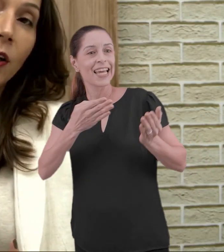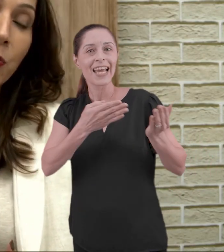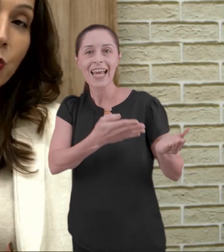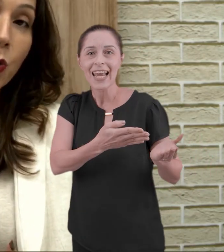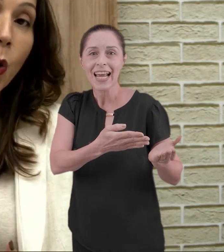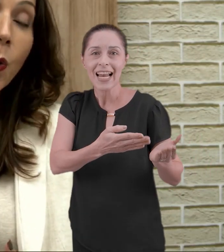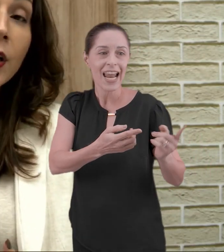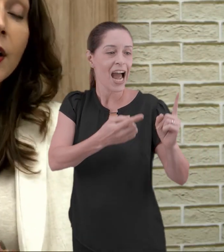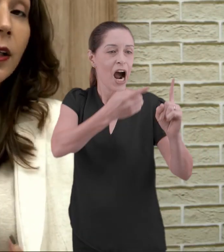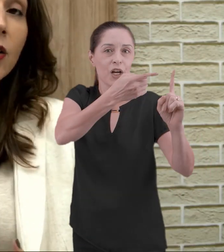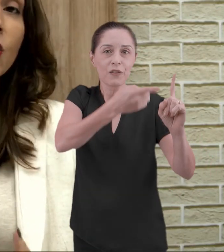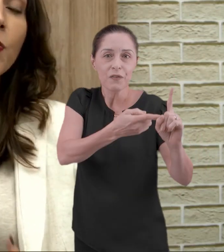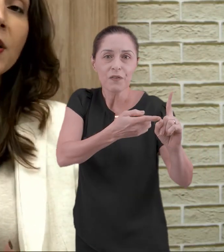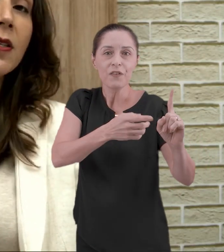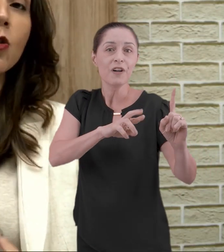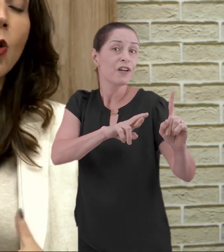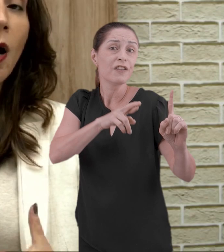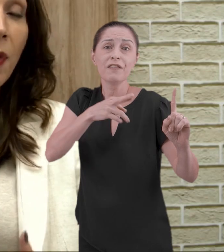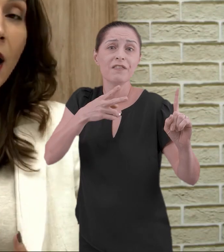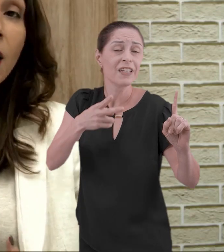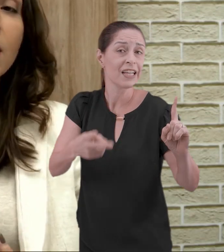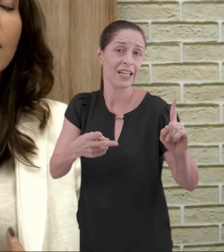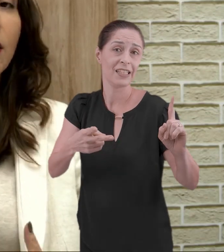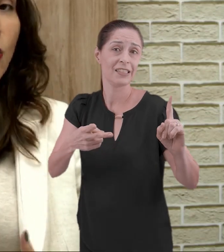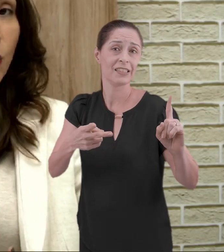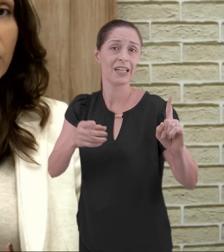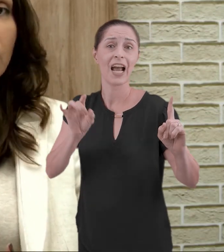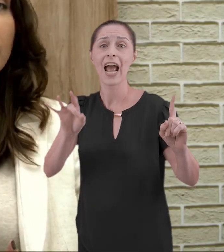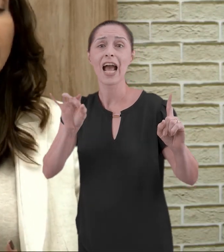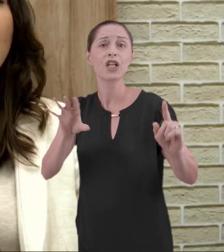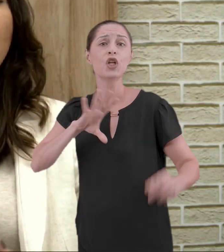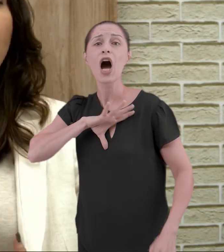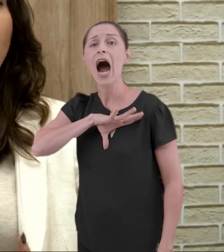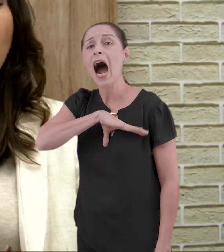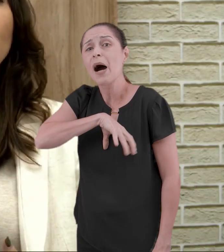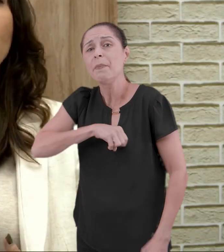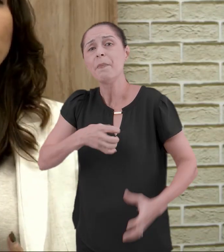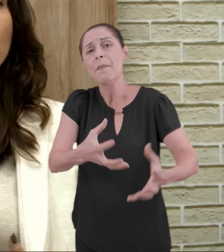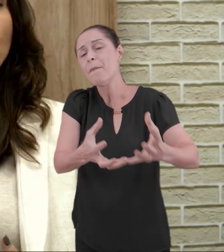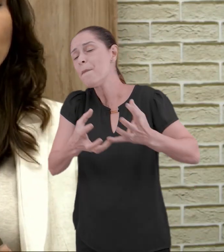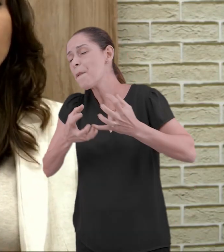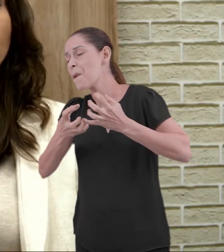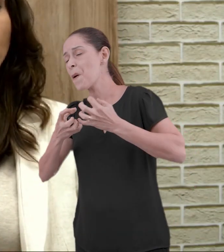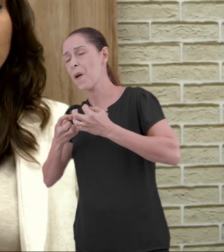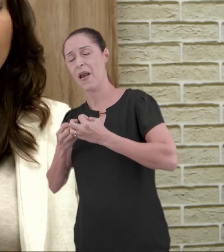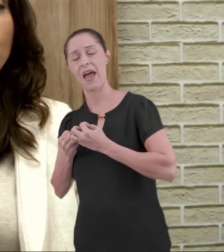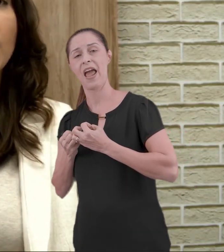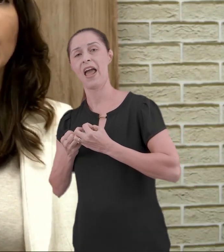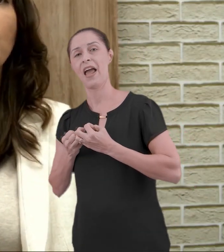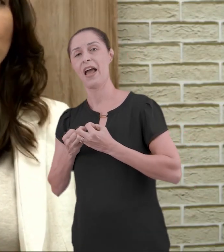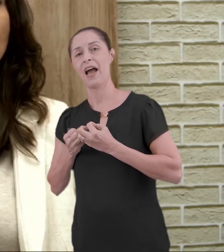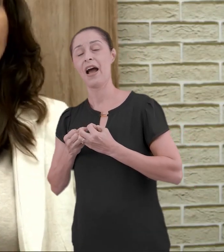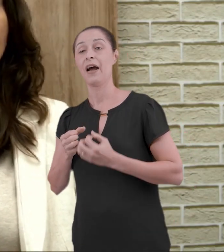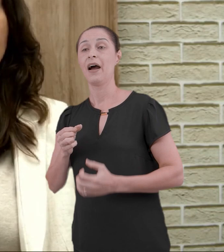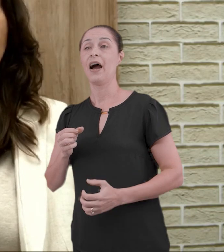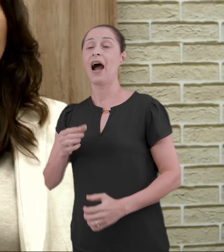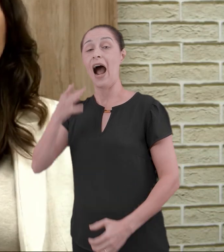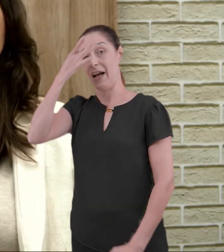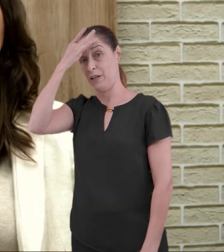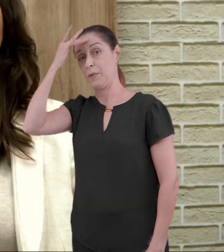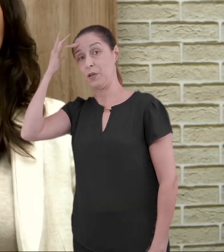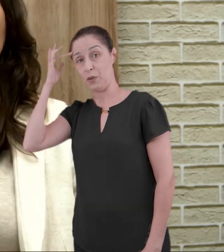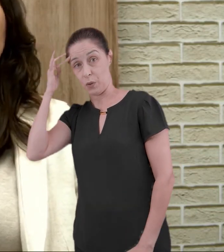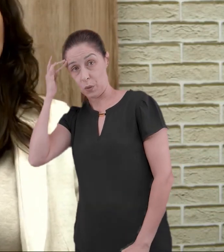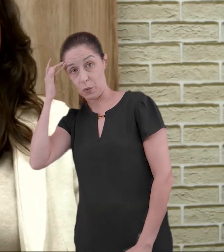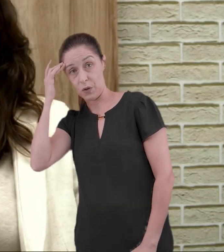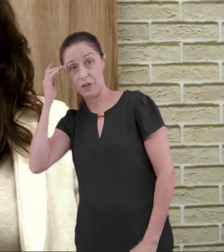constituição daquela pessoa, e a gente precisa só amar e acolher, né? É claro que as pessoas que vão lidar diretamente com essa